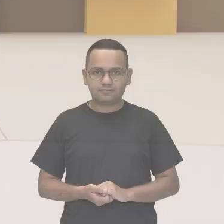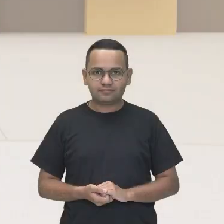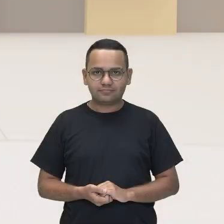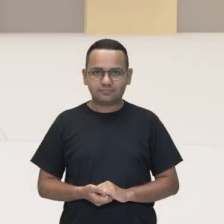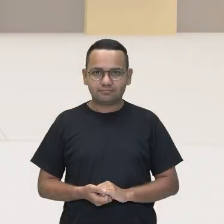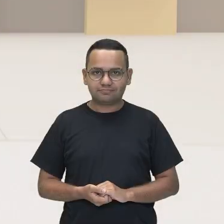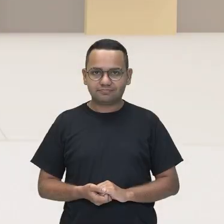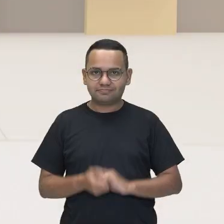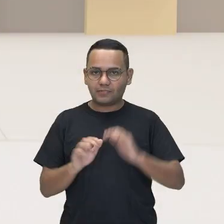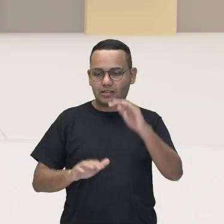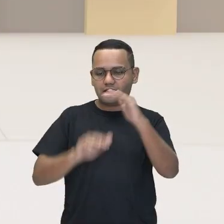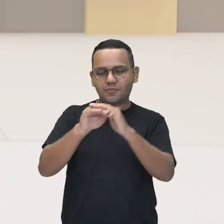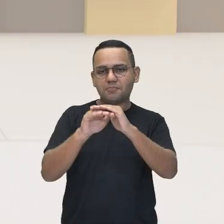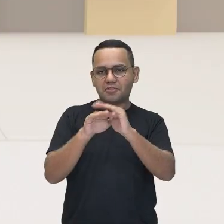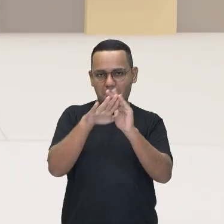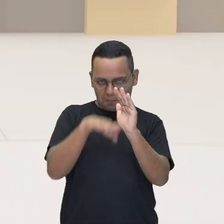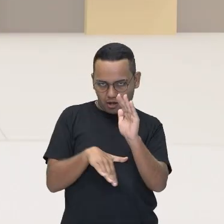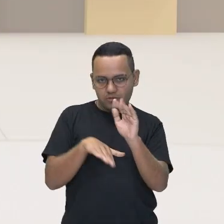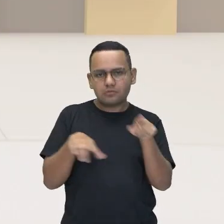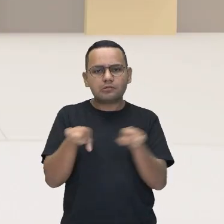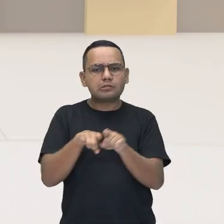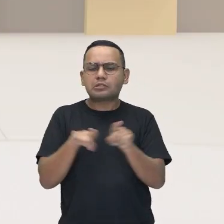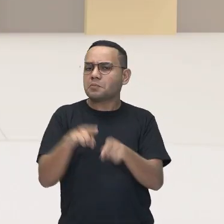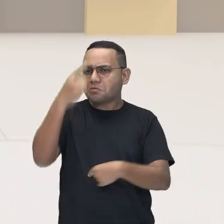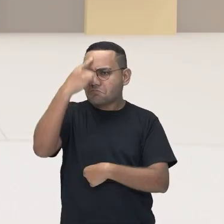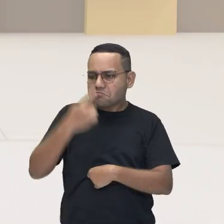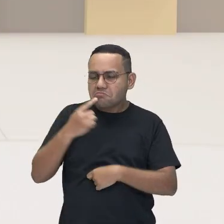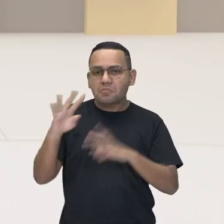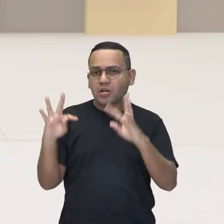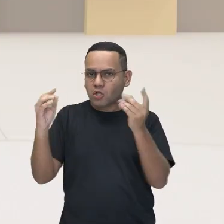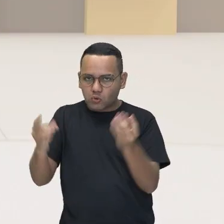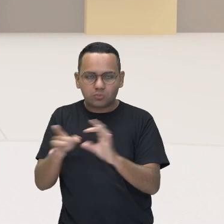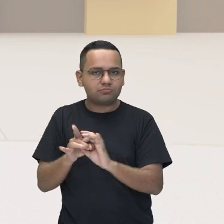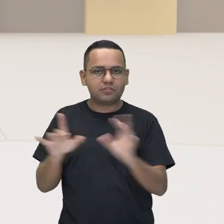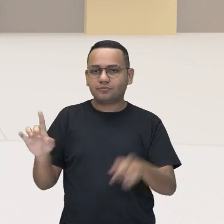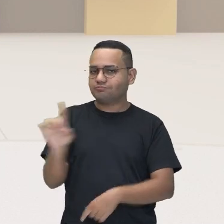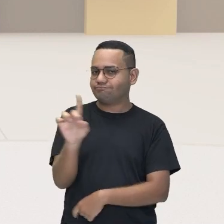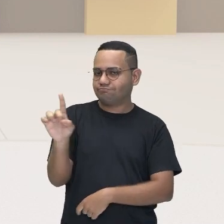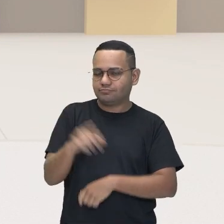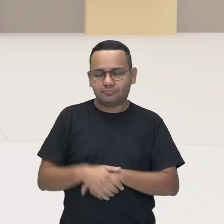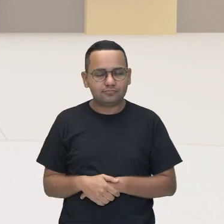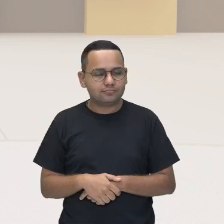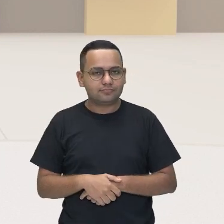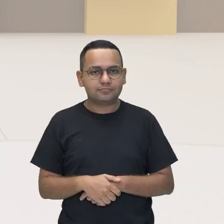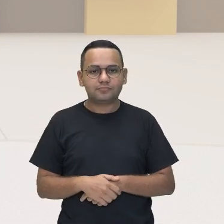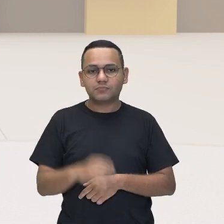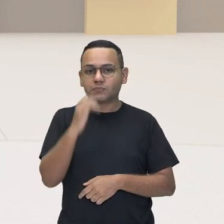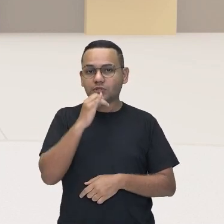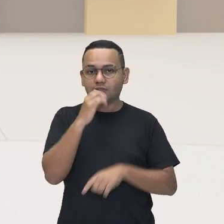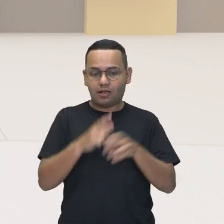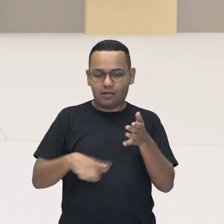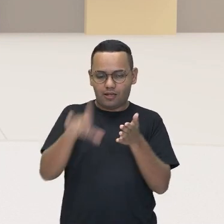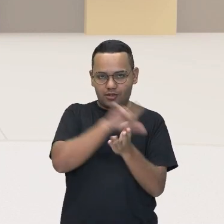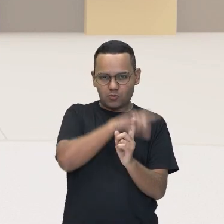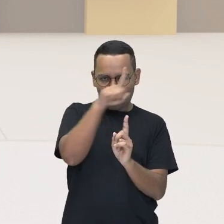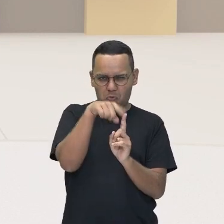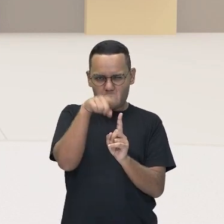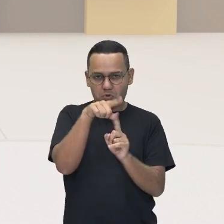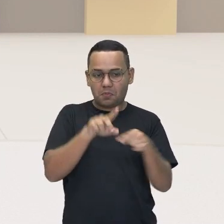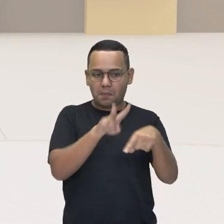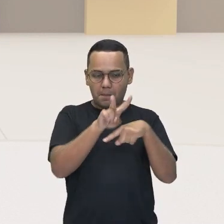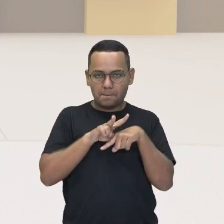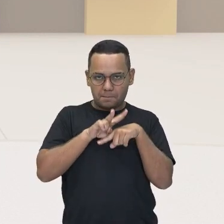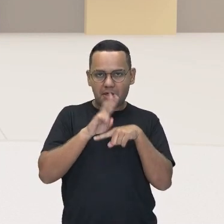perfis, tá bom? Então, diferente ali do nosso empréstimo pessoal, que era bem mais acessível, né? Bem mais